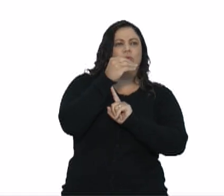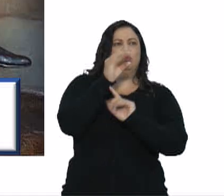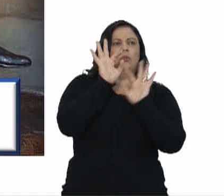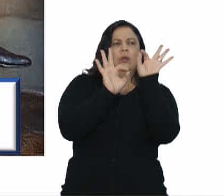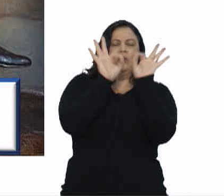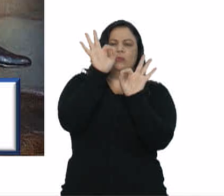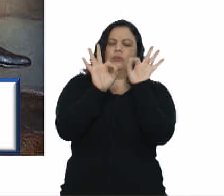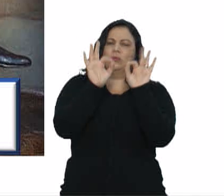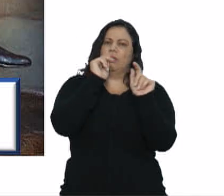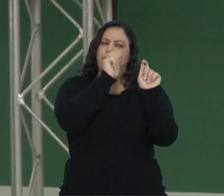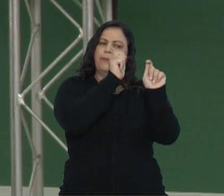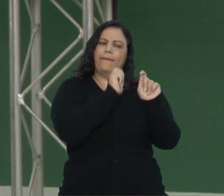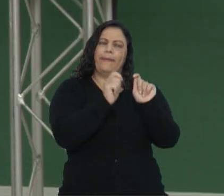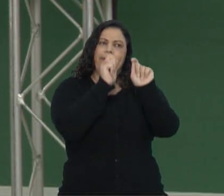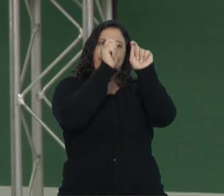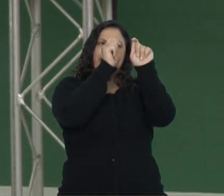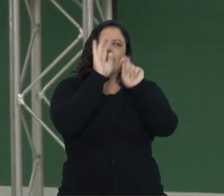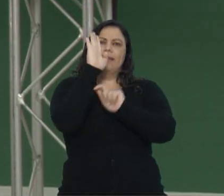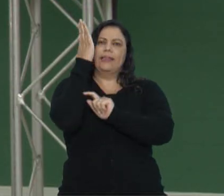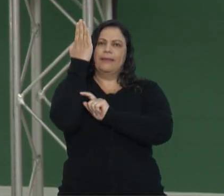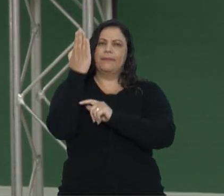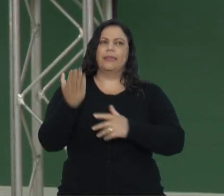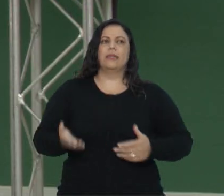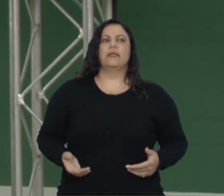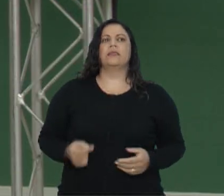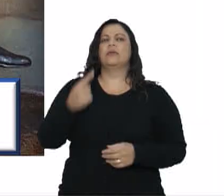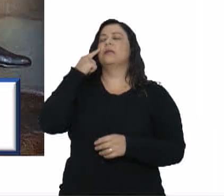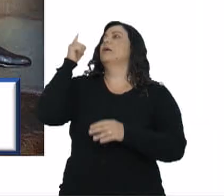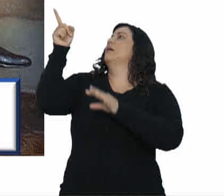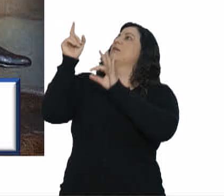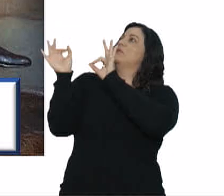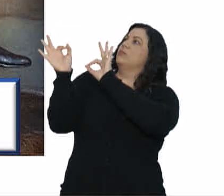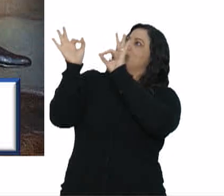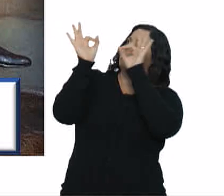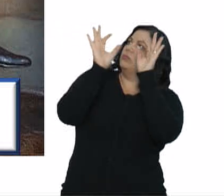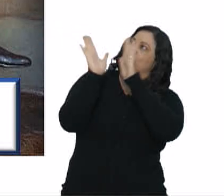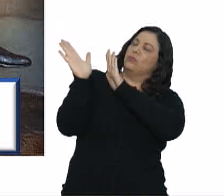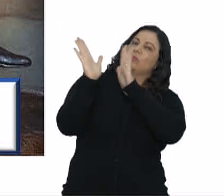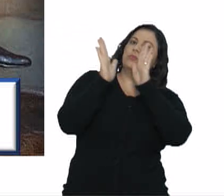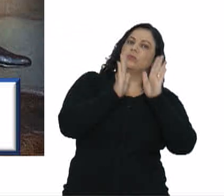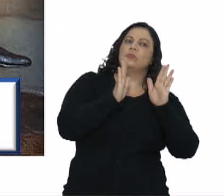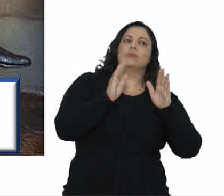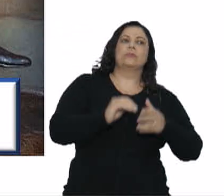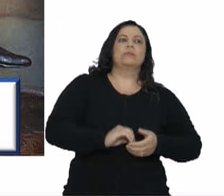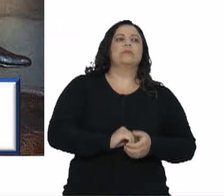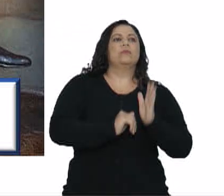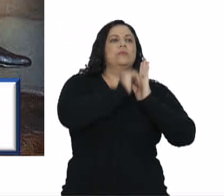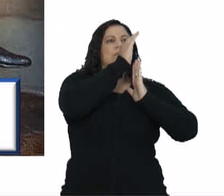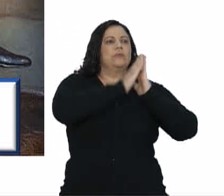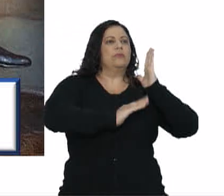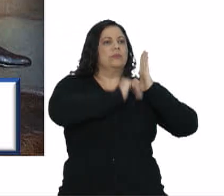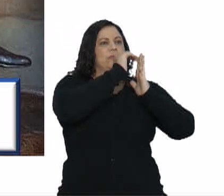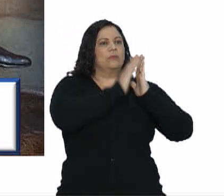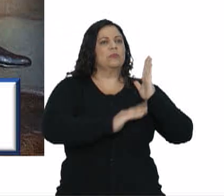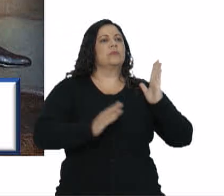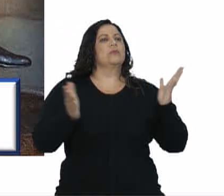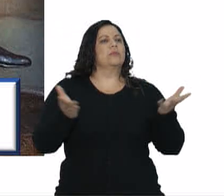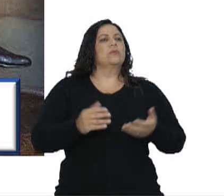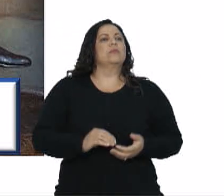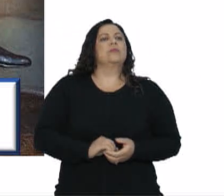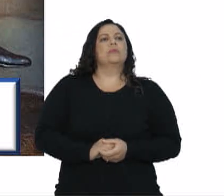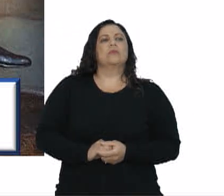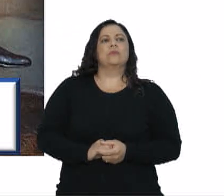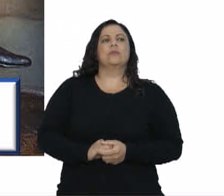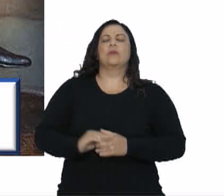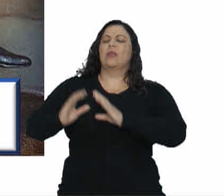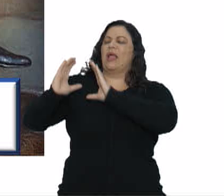entalhe, tá? Aí um pouquinho da sua arte, encarnada, né, também, você vê, pintada, tá? O carregamento da